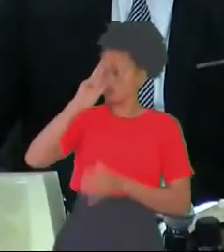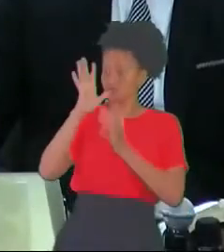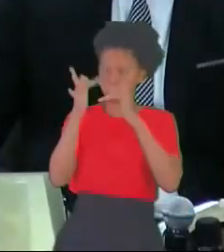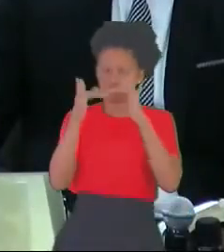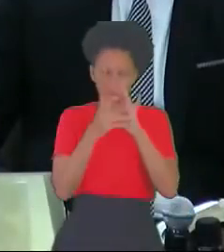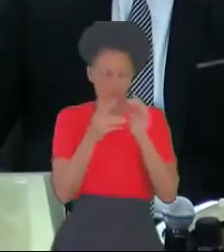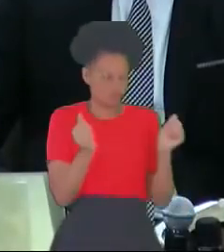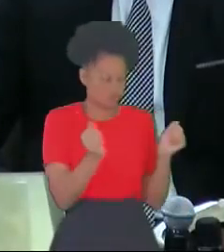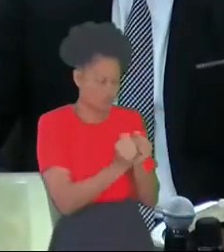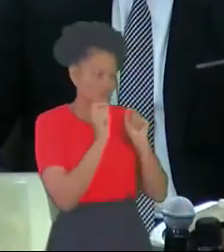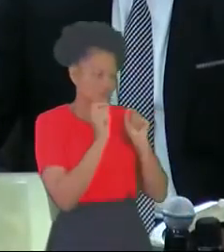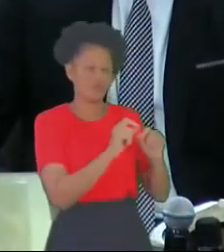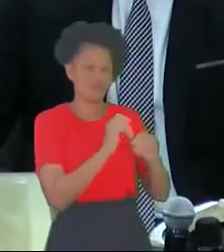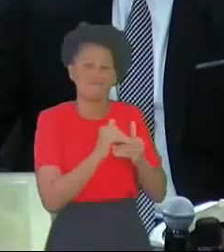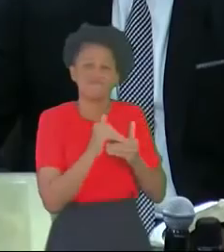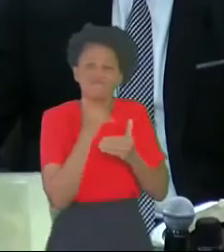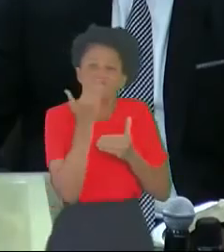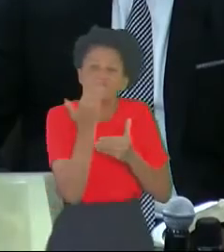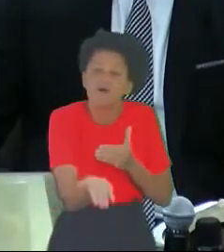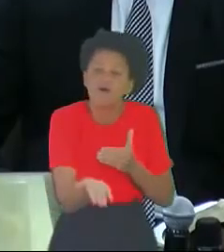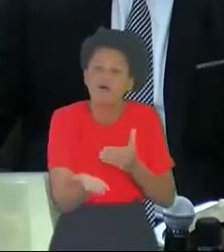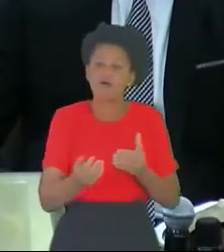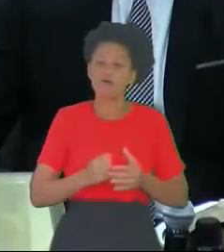irmãos? De fora.